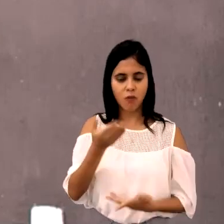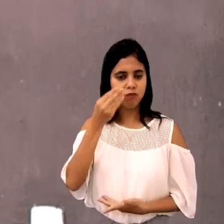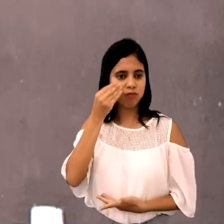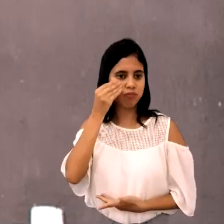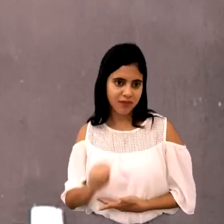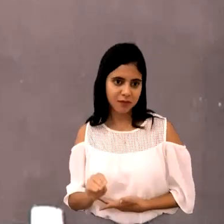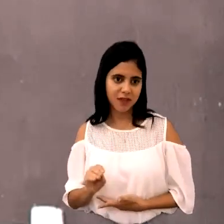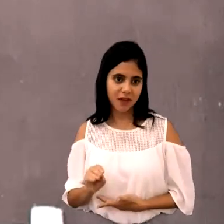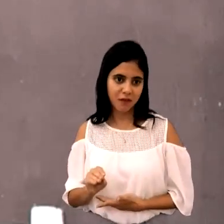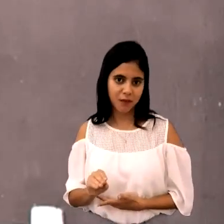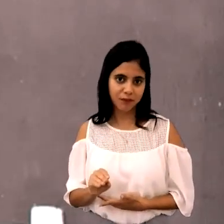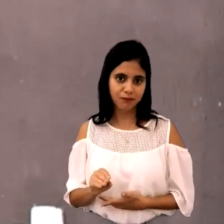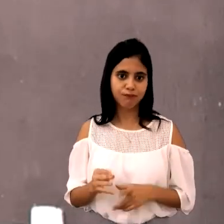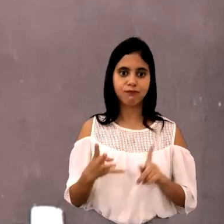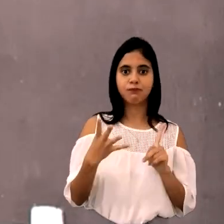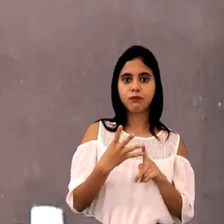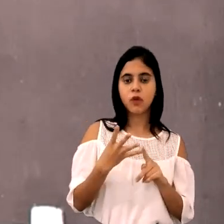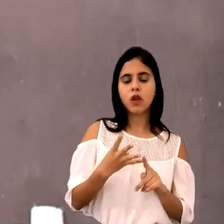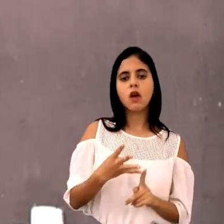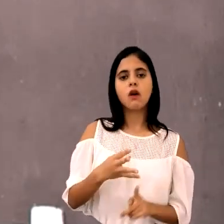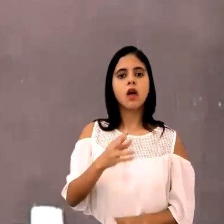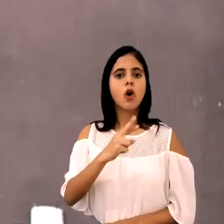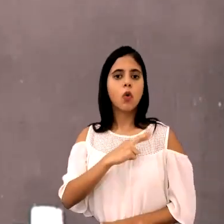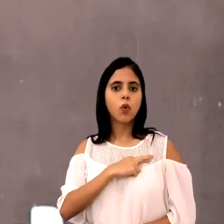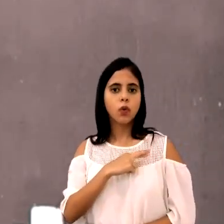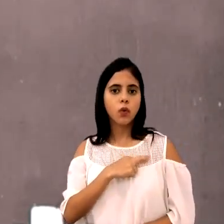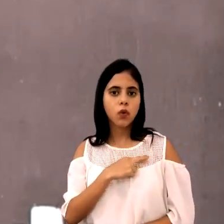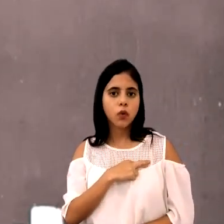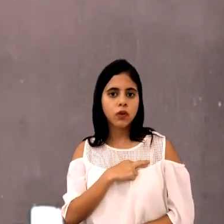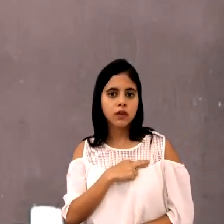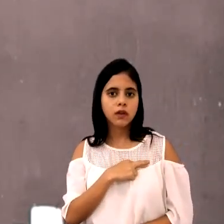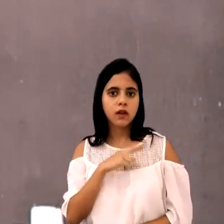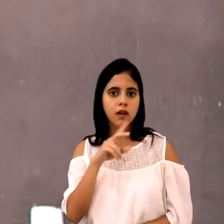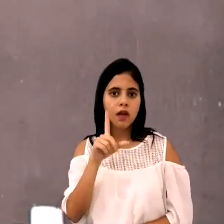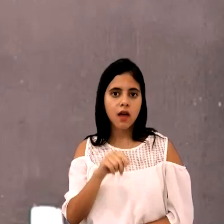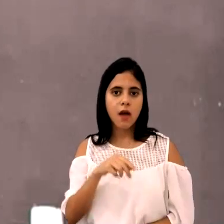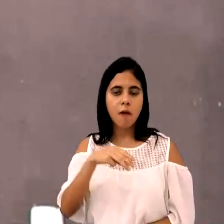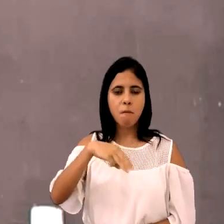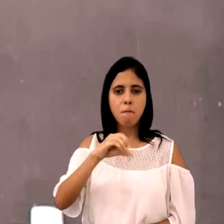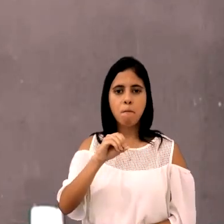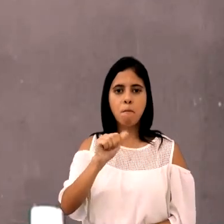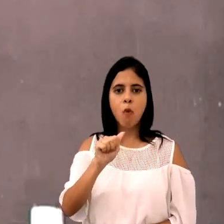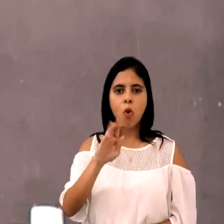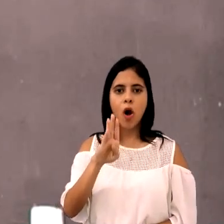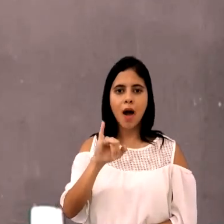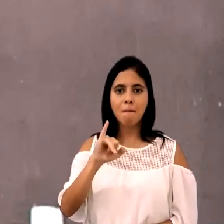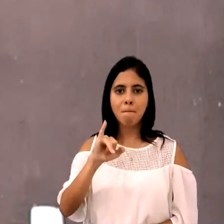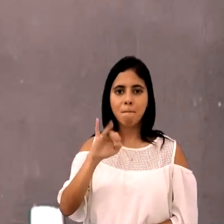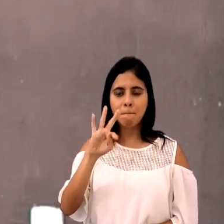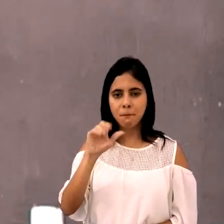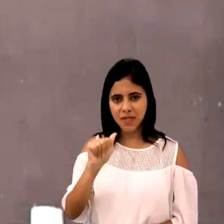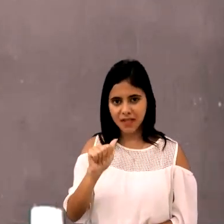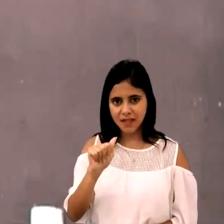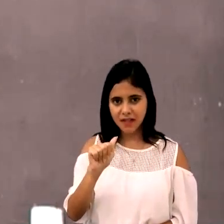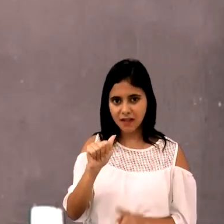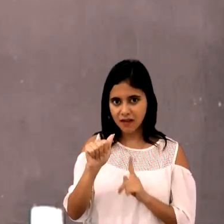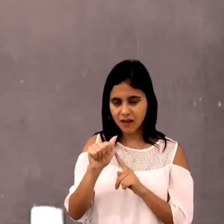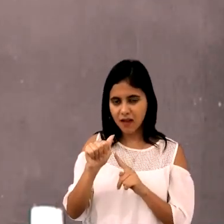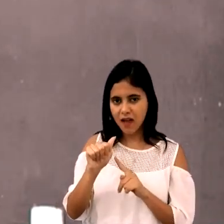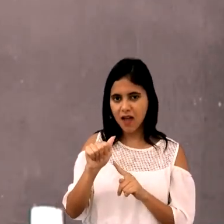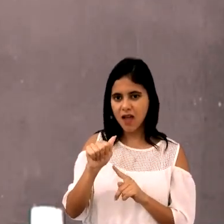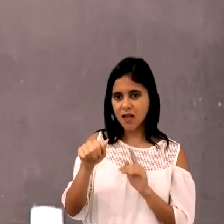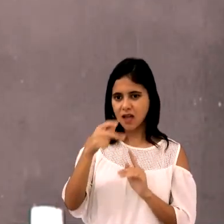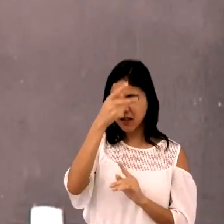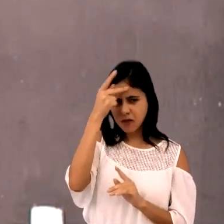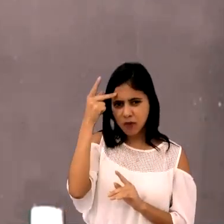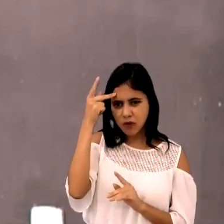Outro detalhe, Ruth, em quarto ponto, Ruth era uma moabita. Os moabitas